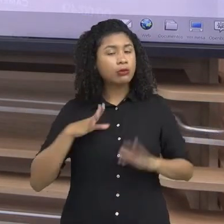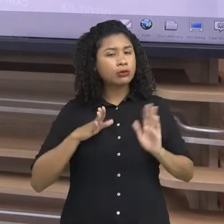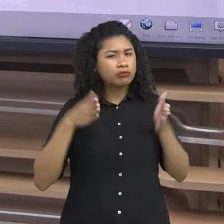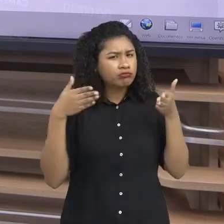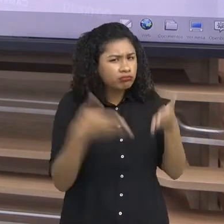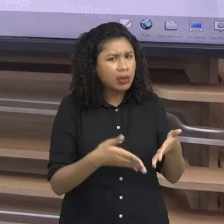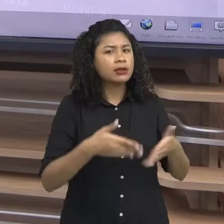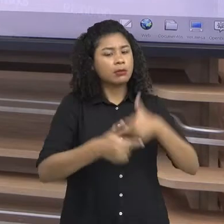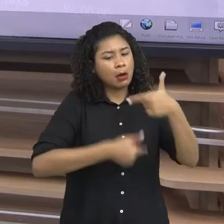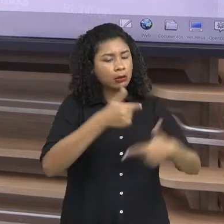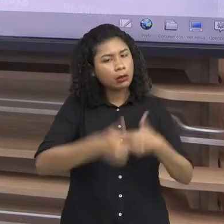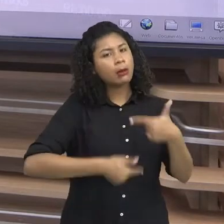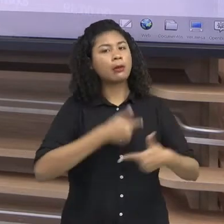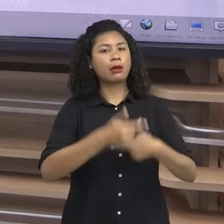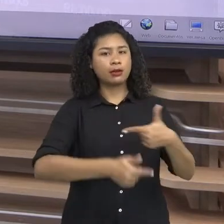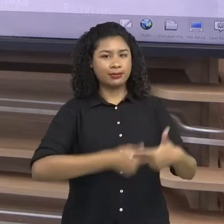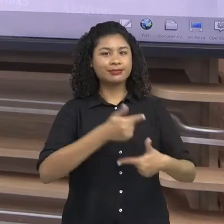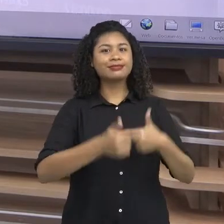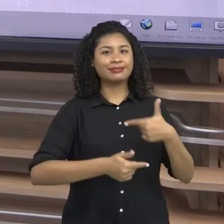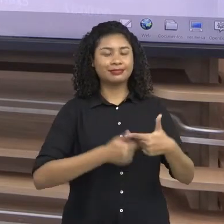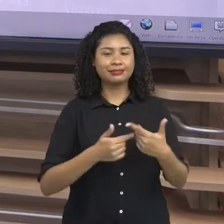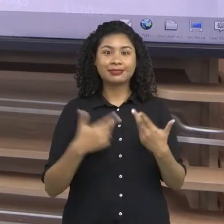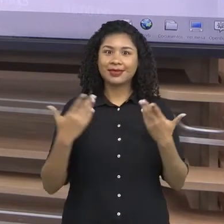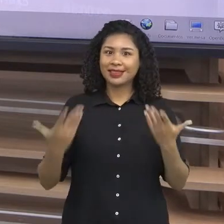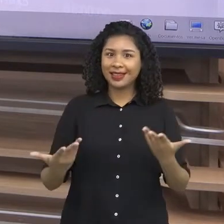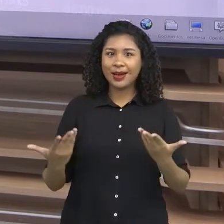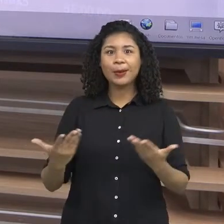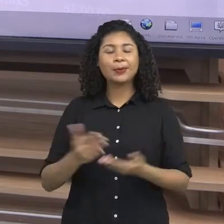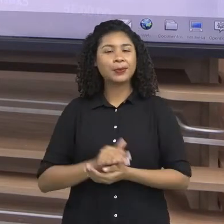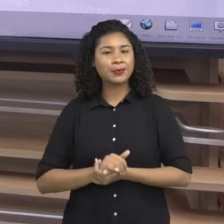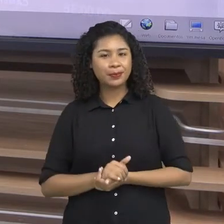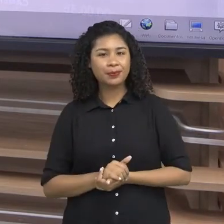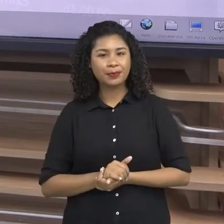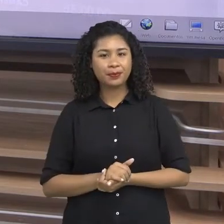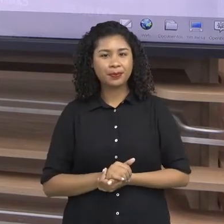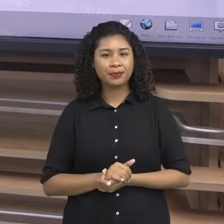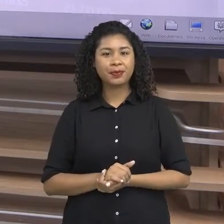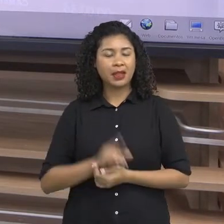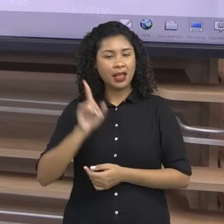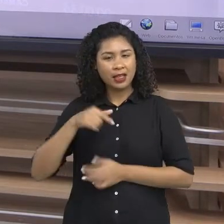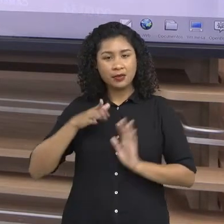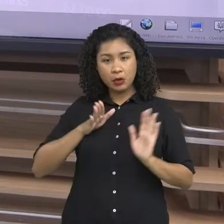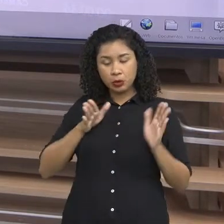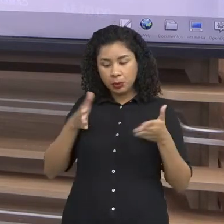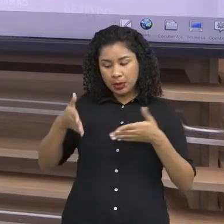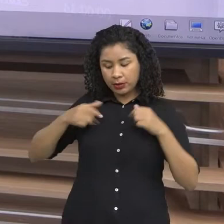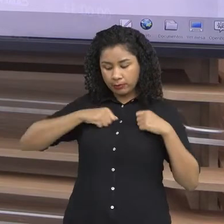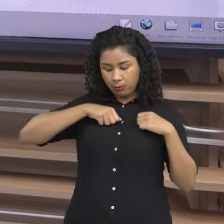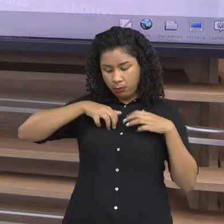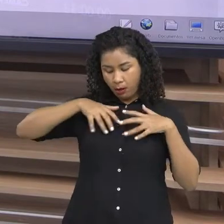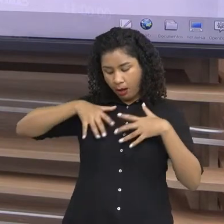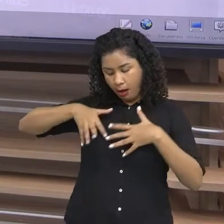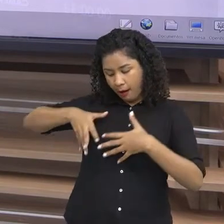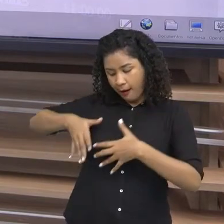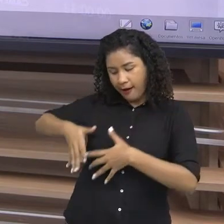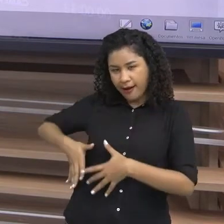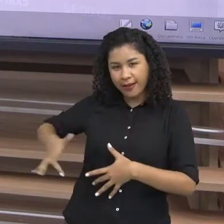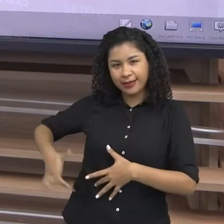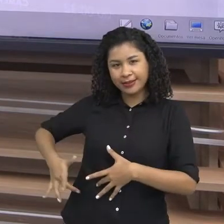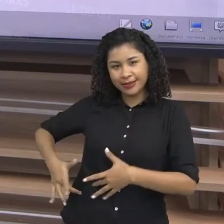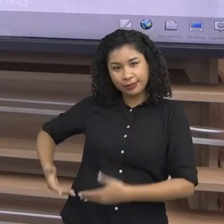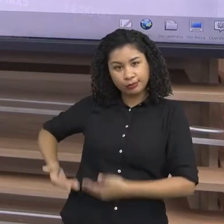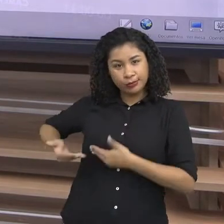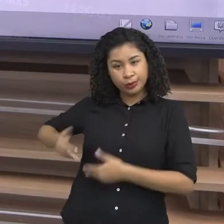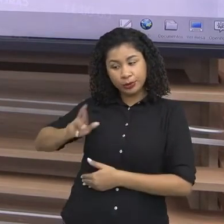específico para realizar a sua função. Nesse caso, ele vai onde? Lá nos rins, nos néfrons, para realizar aí